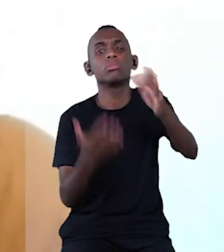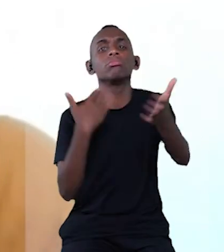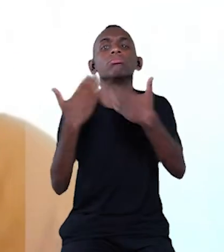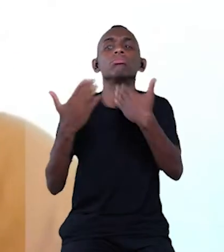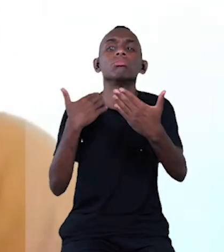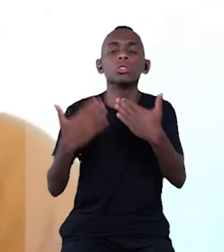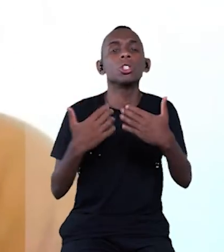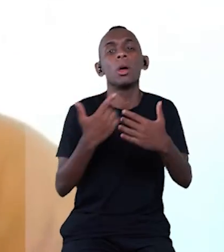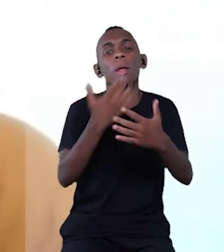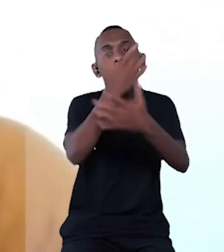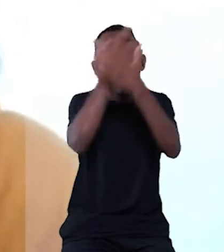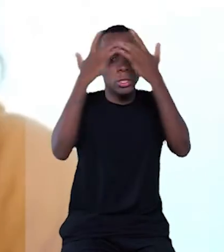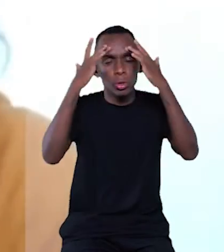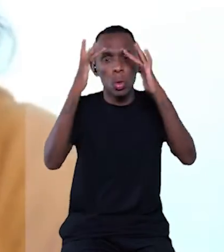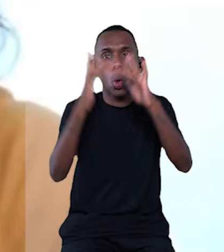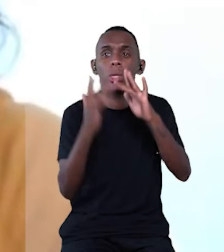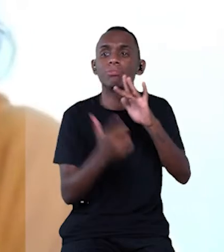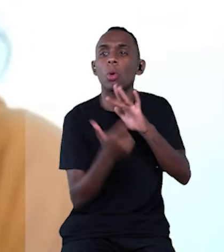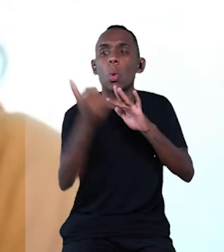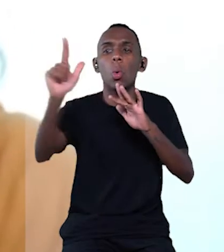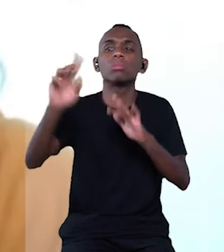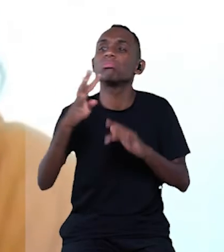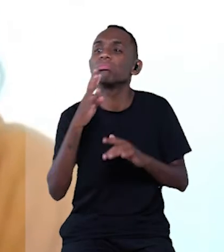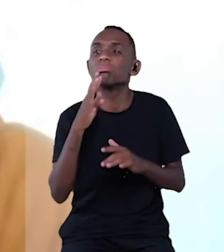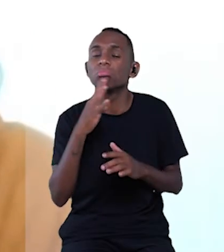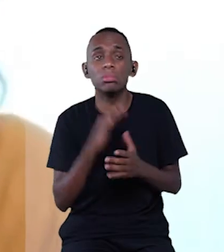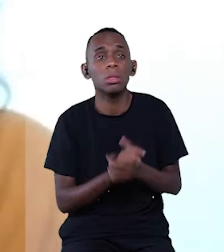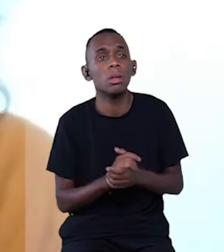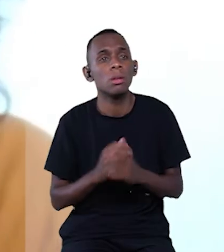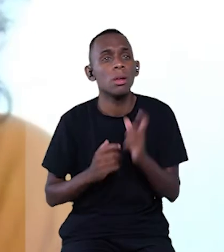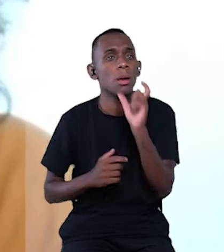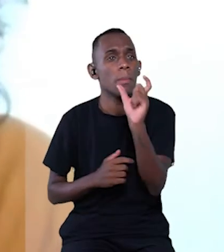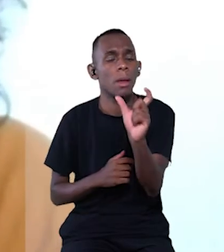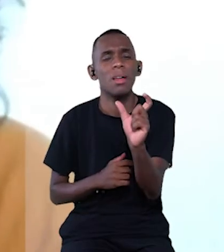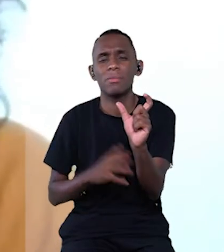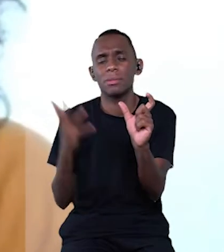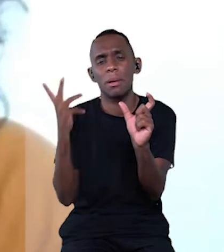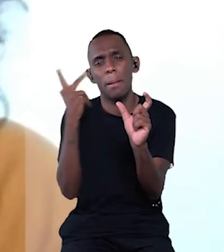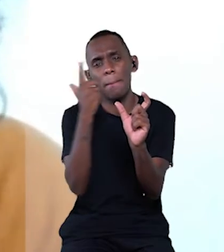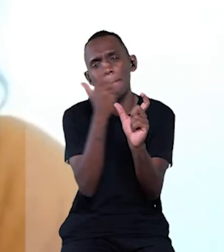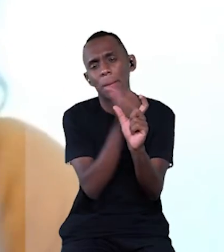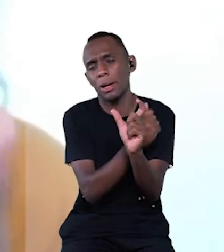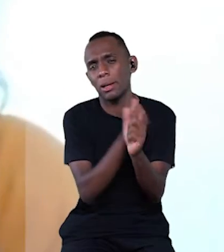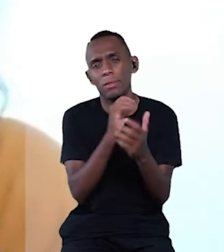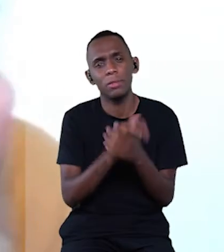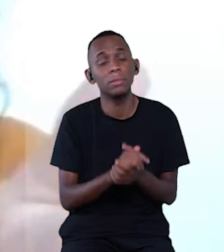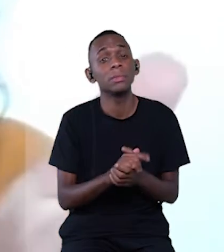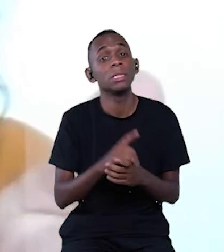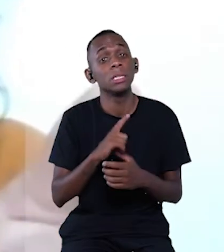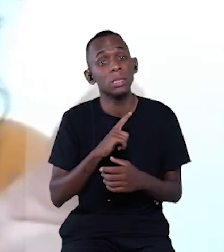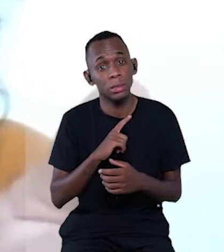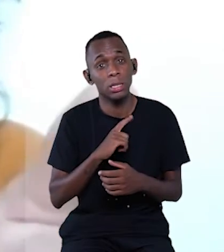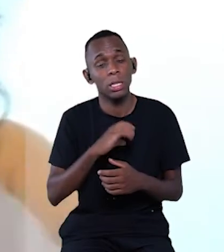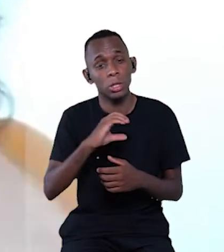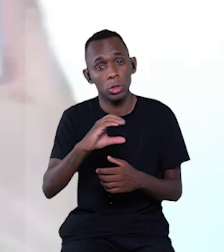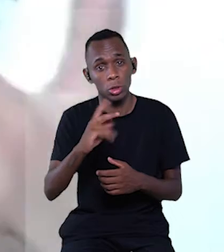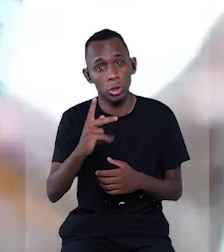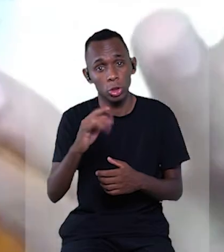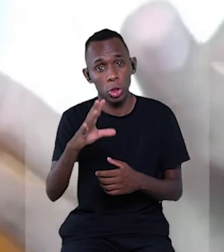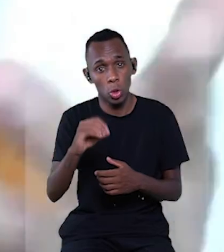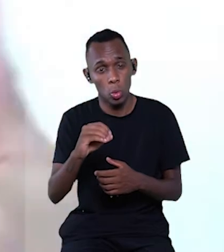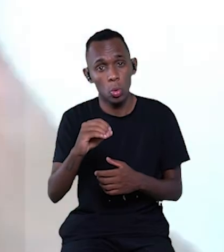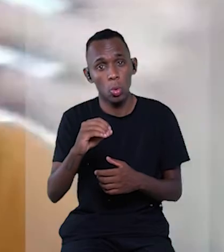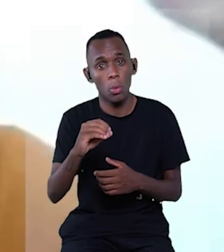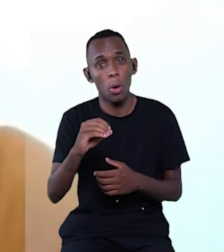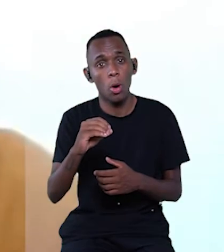na vida do outro, na vida da pessoa anônima. E a palavra é linda, né, escafandrista. O Chico Buarque tem uma música, e Chico